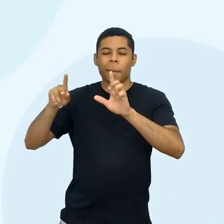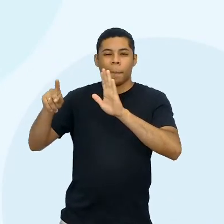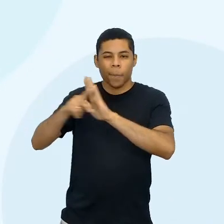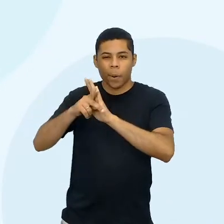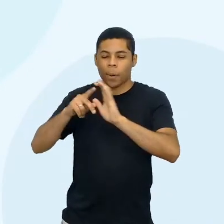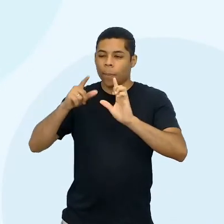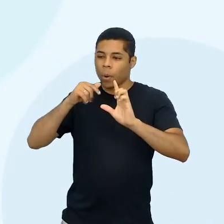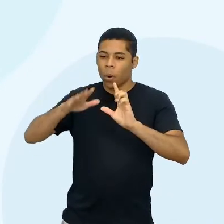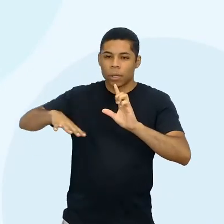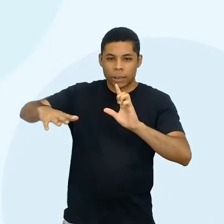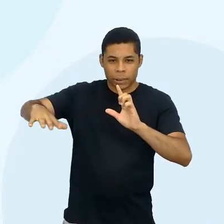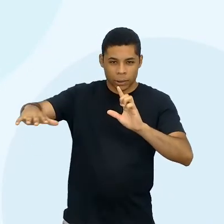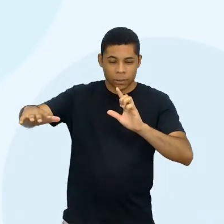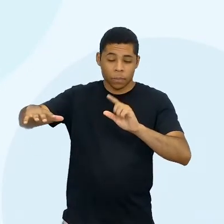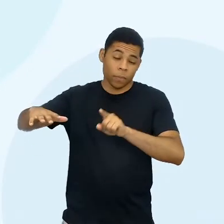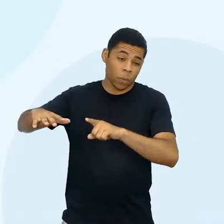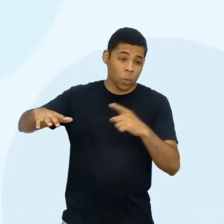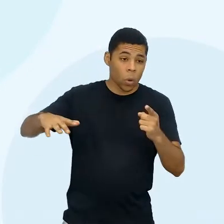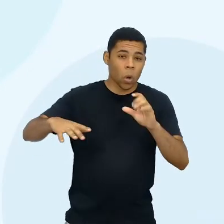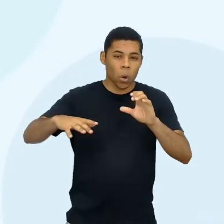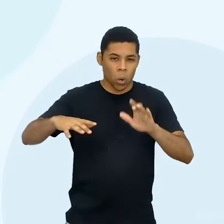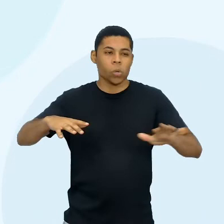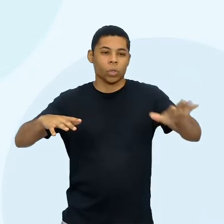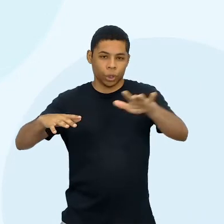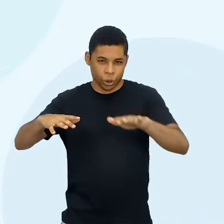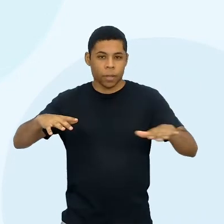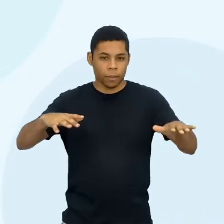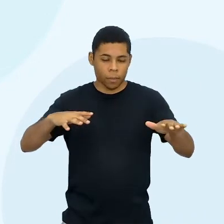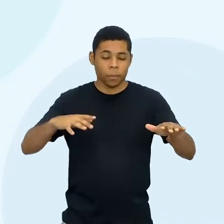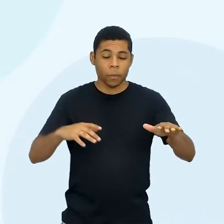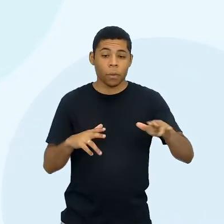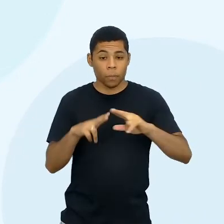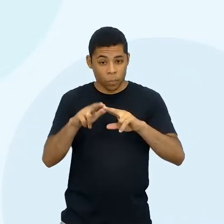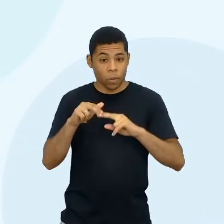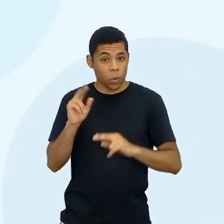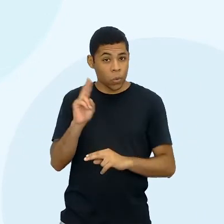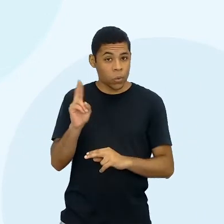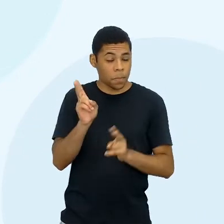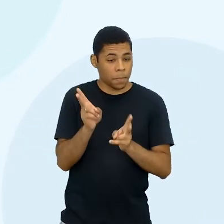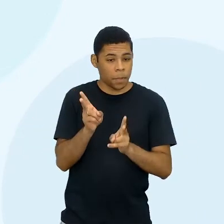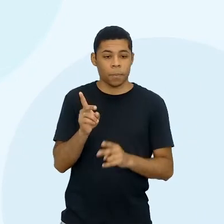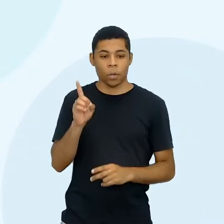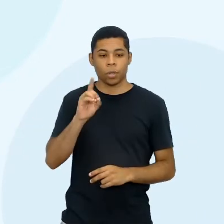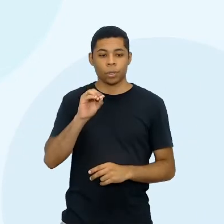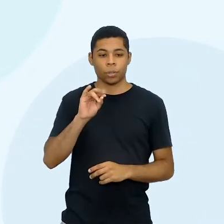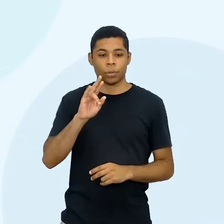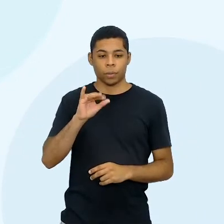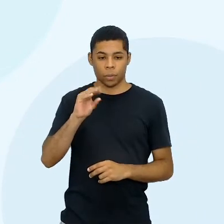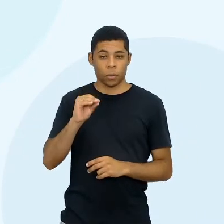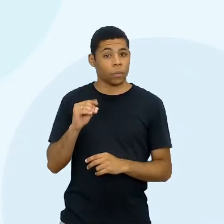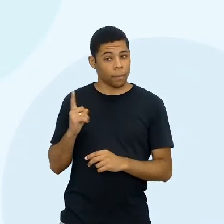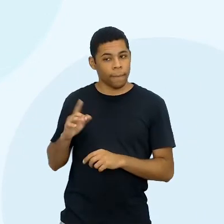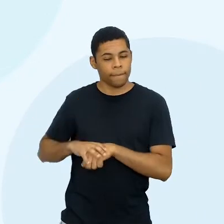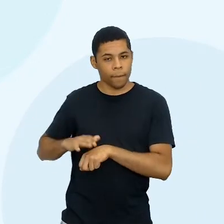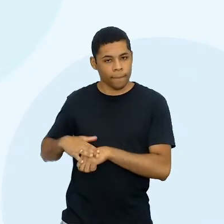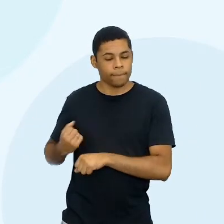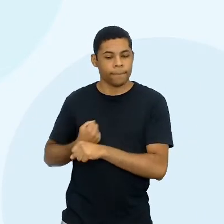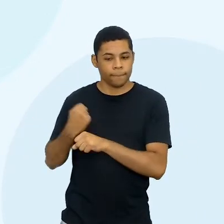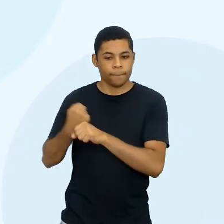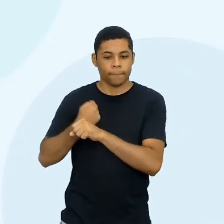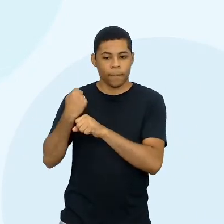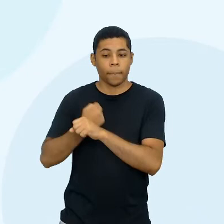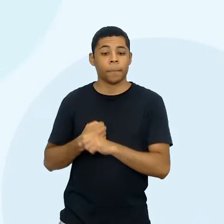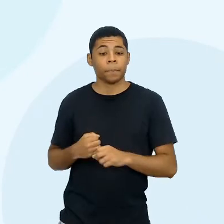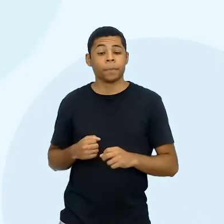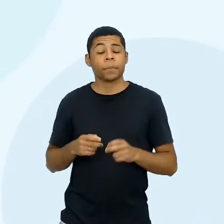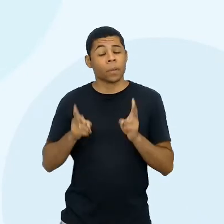né, as civilizações antigas aí dos Andes utilizavam muito esse tipo de rocha aí para as construções, e lá na região